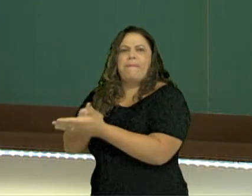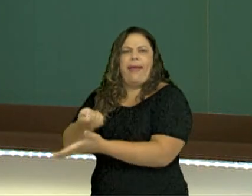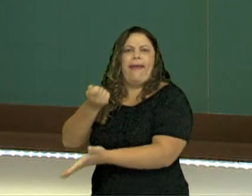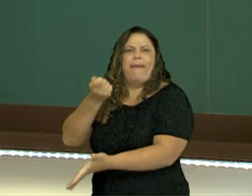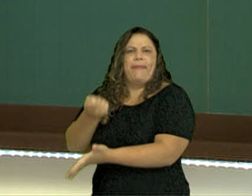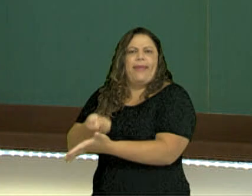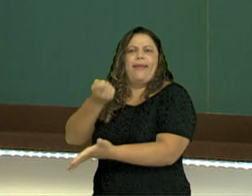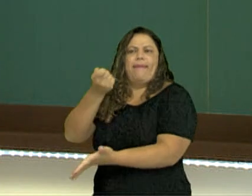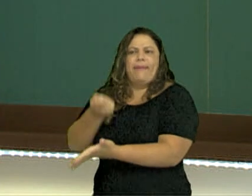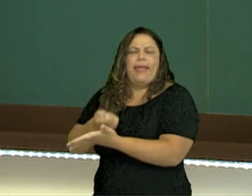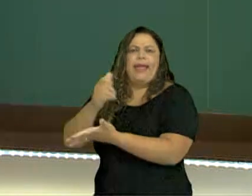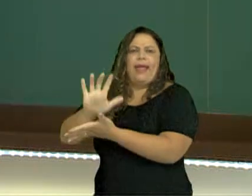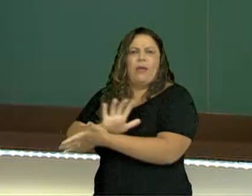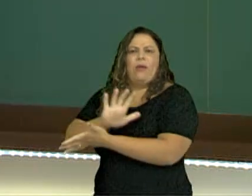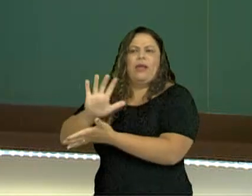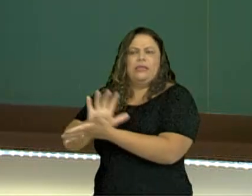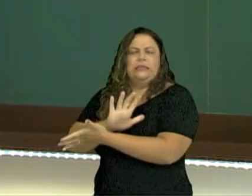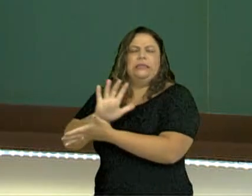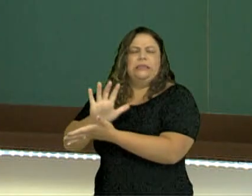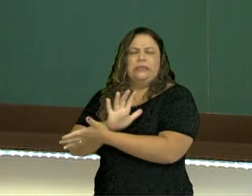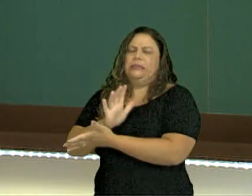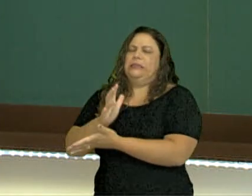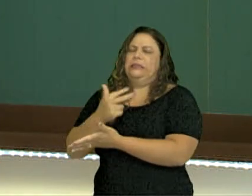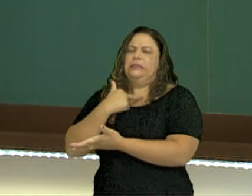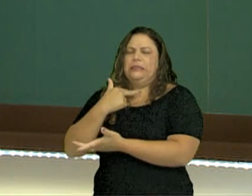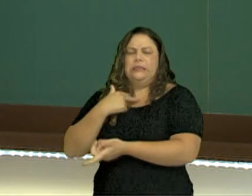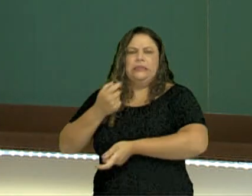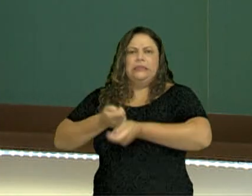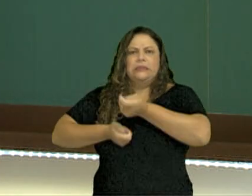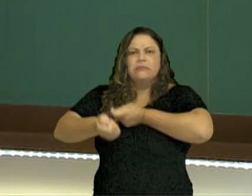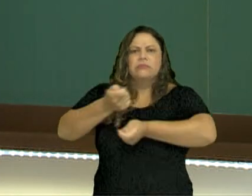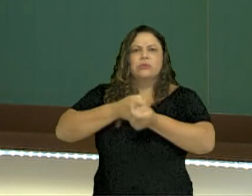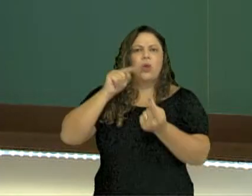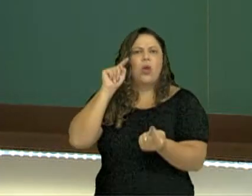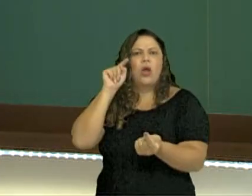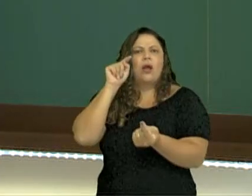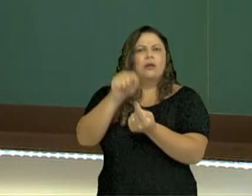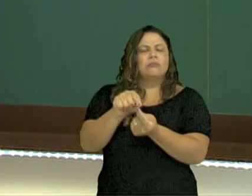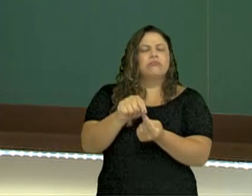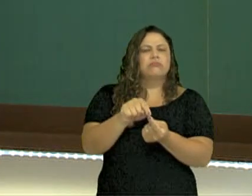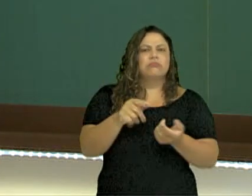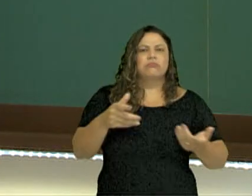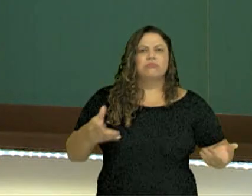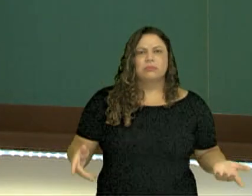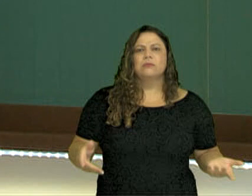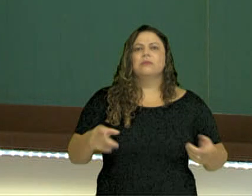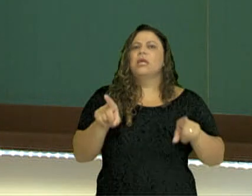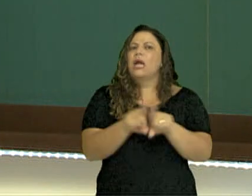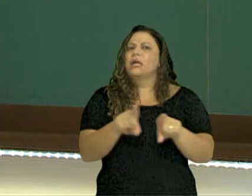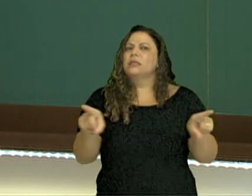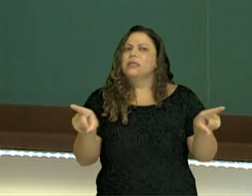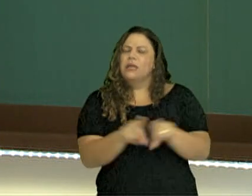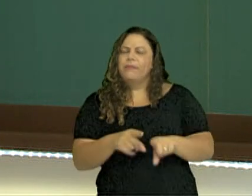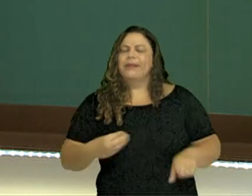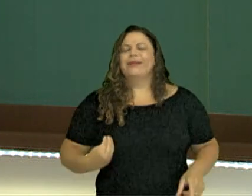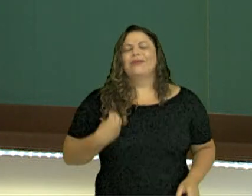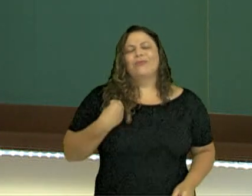muito bem esta ferramenta que nos possibilita atingir os nossos objetivos e também ter uma